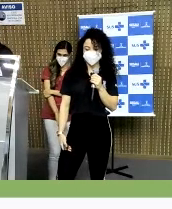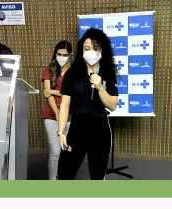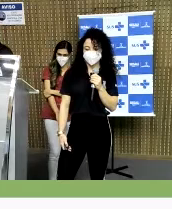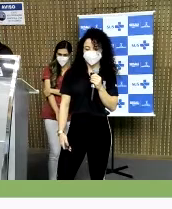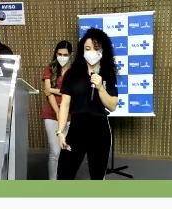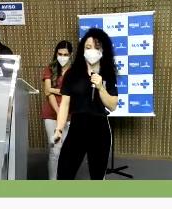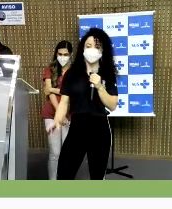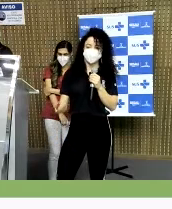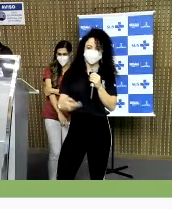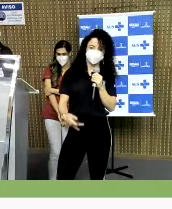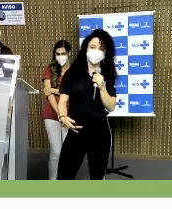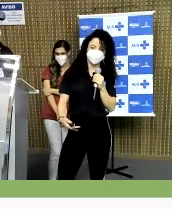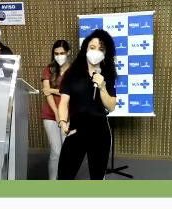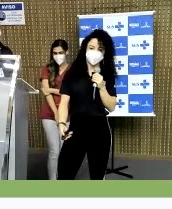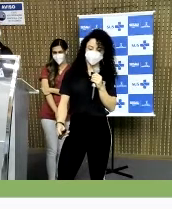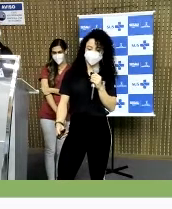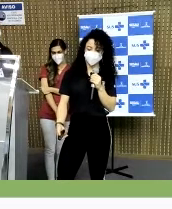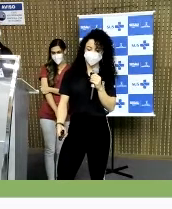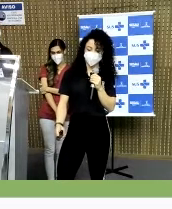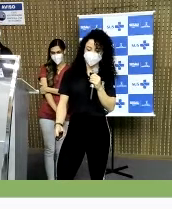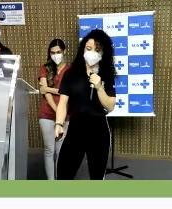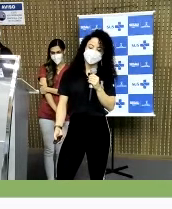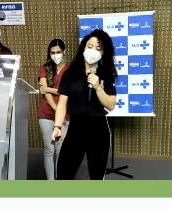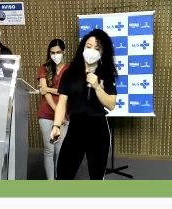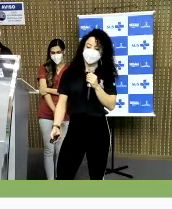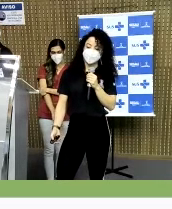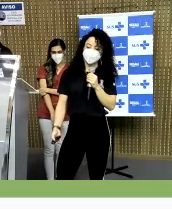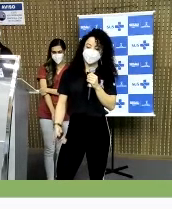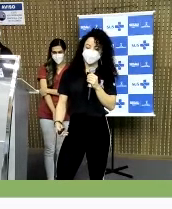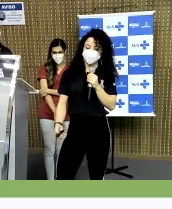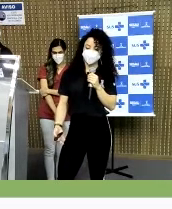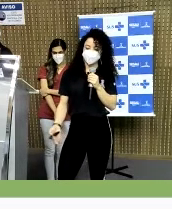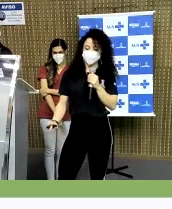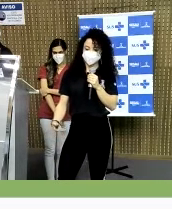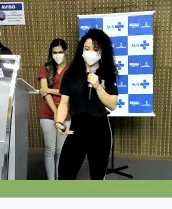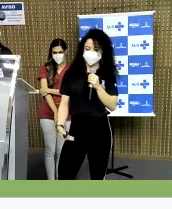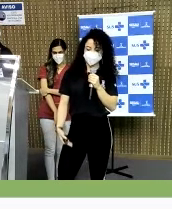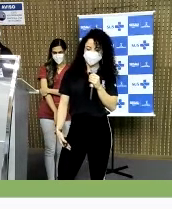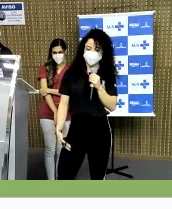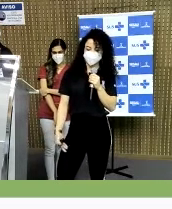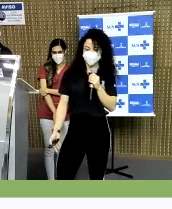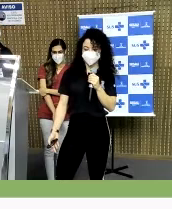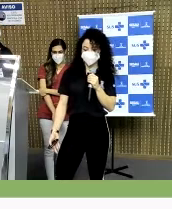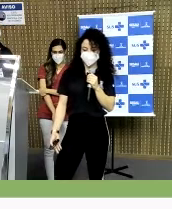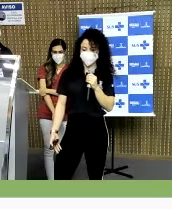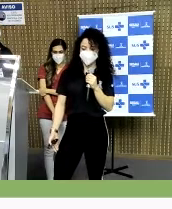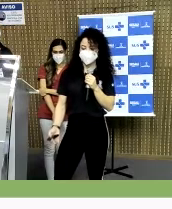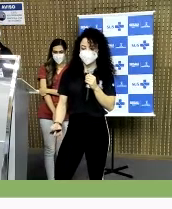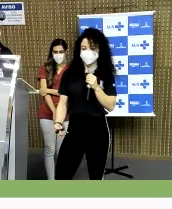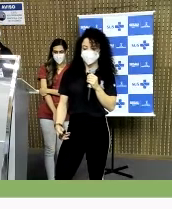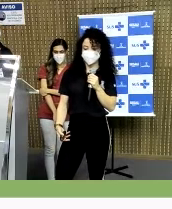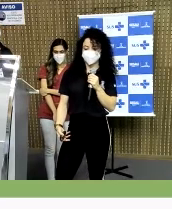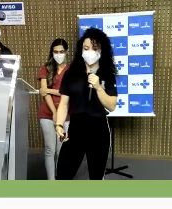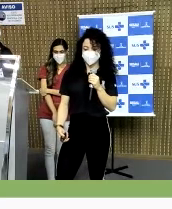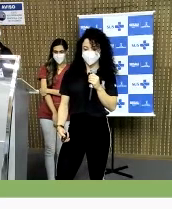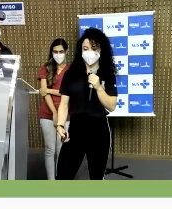pré-natal a gestante, por nós termos também o obstetra, Em 2020, alcançamos 558%